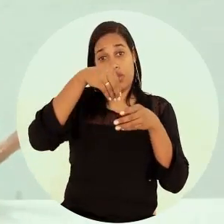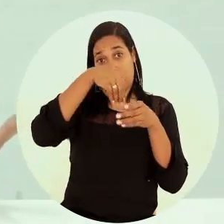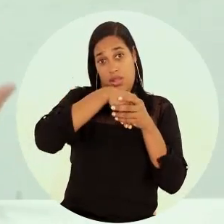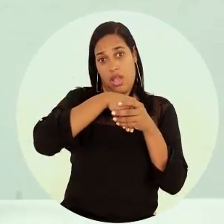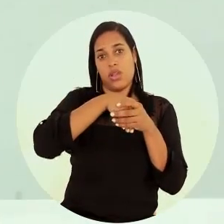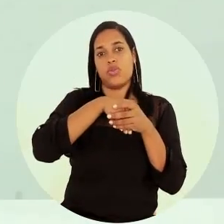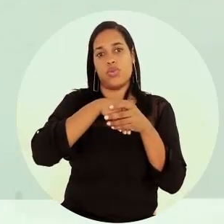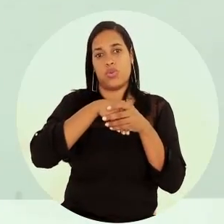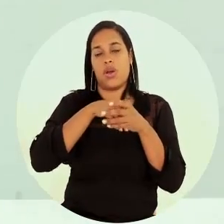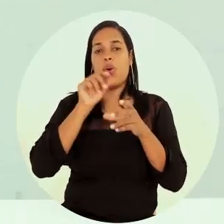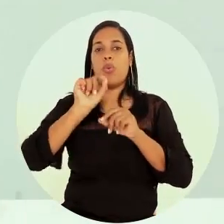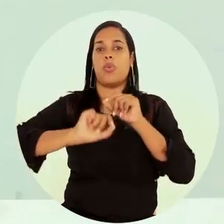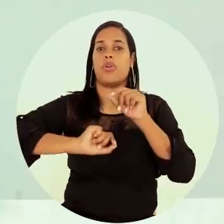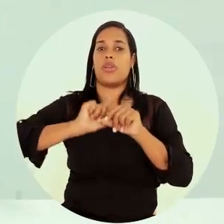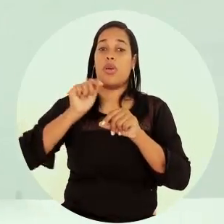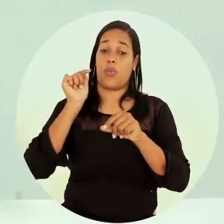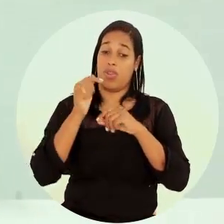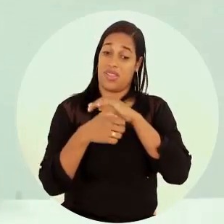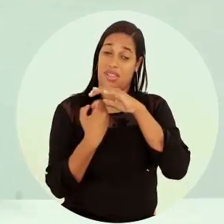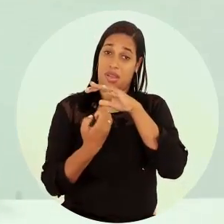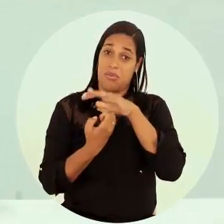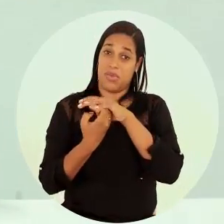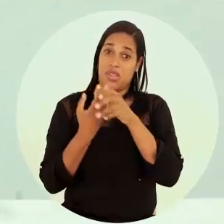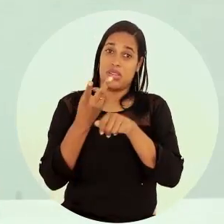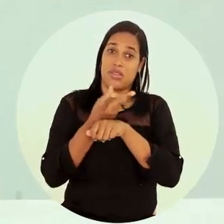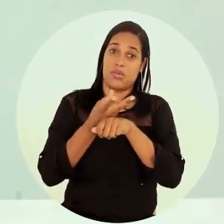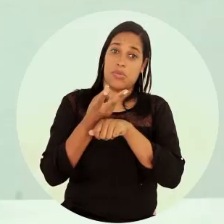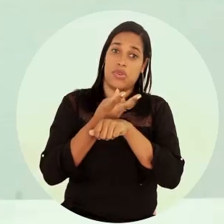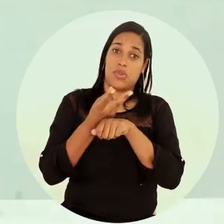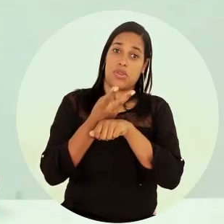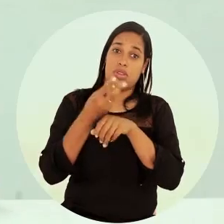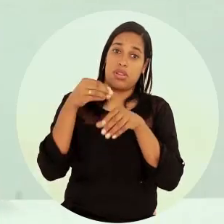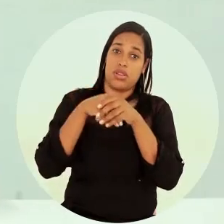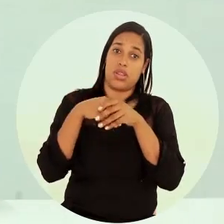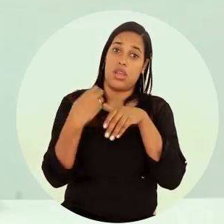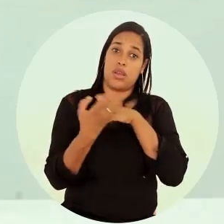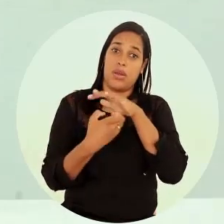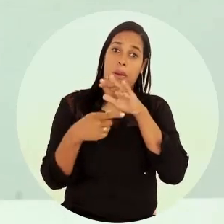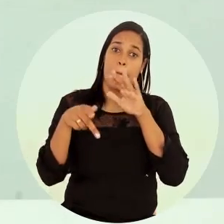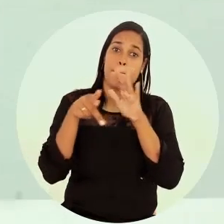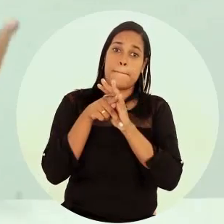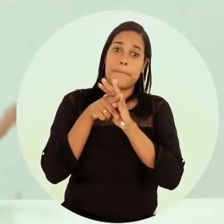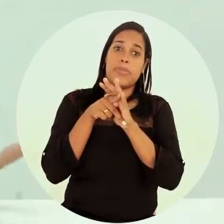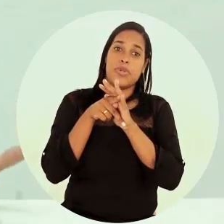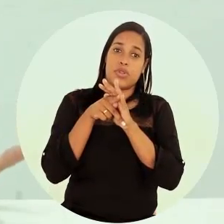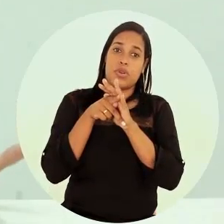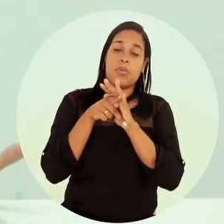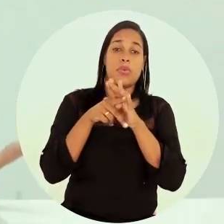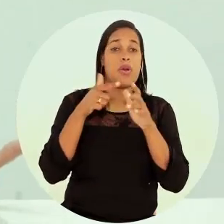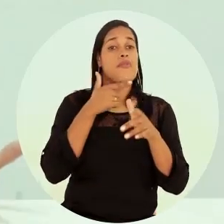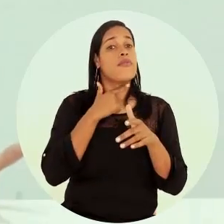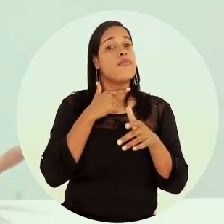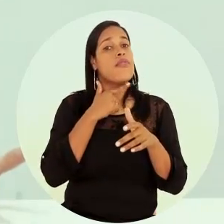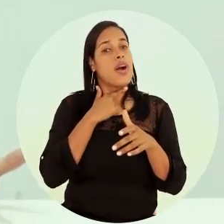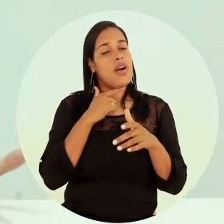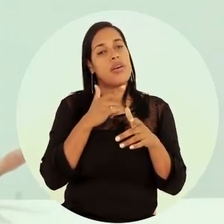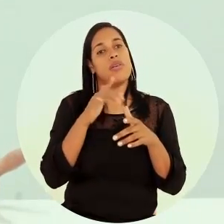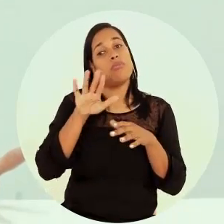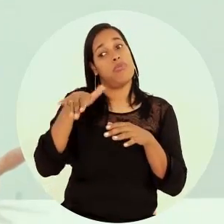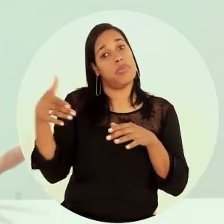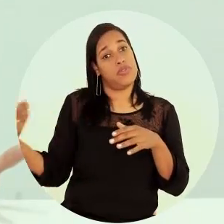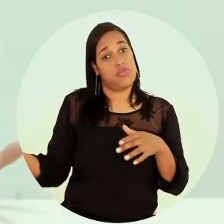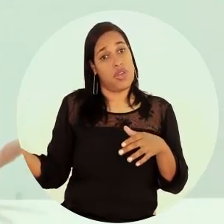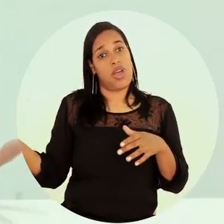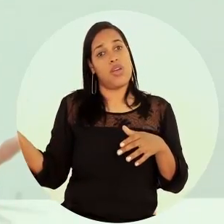interno, ele é o ato de quando a empresa busca dentro dela própria pessoas para suprir alguma vaga. Sendo